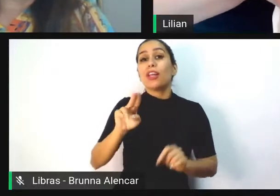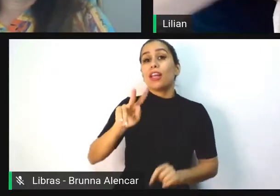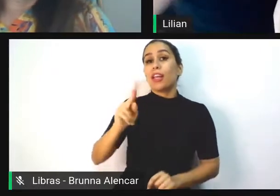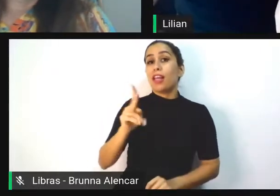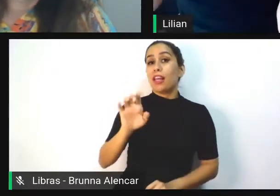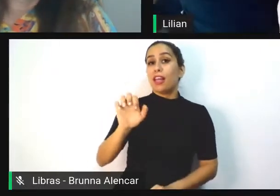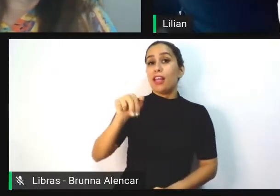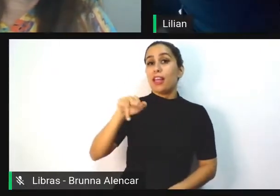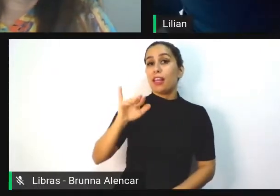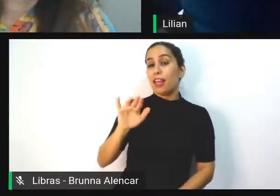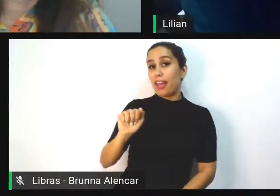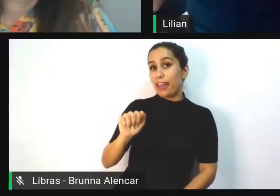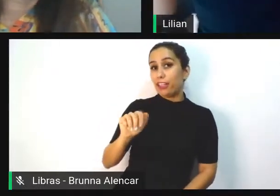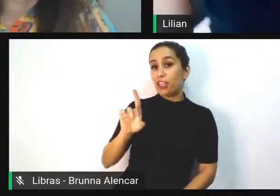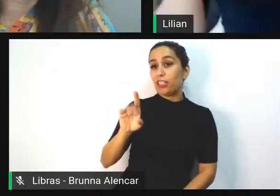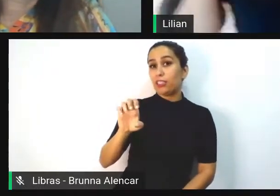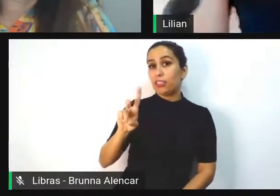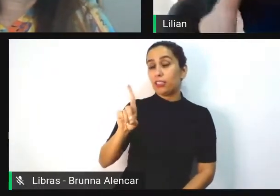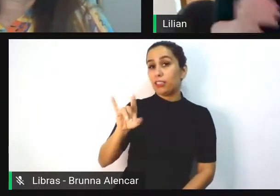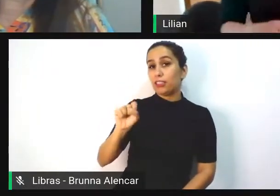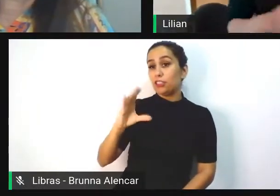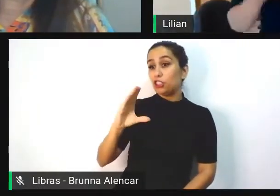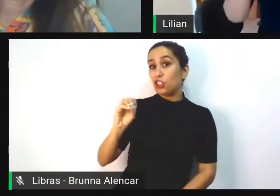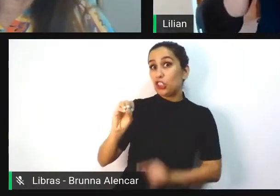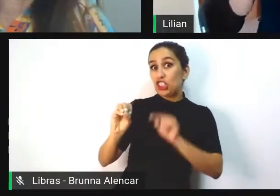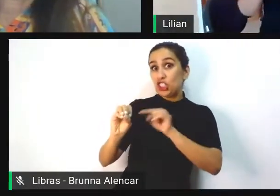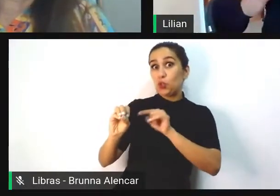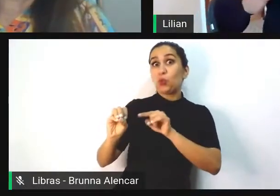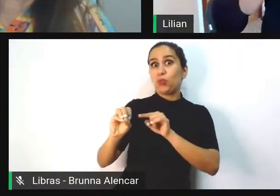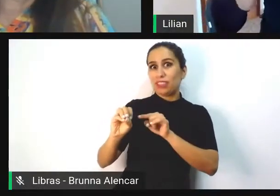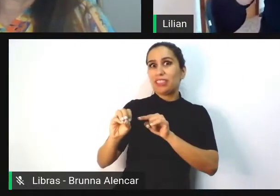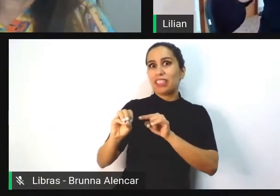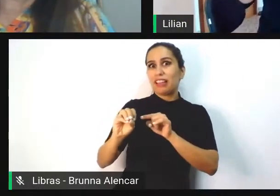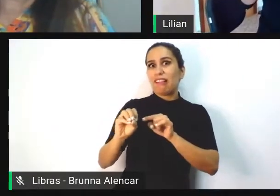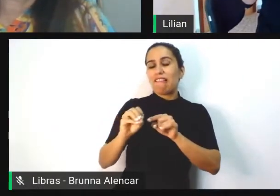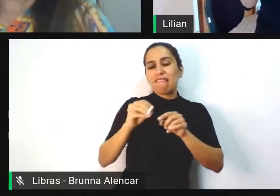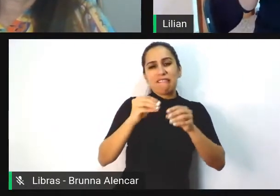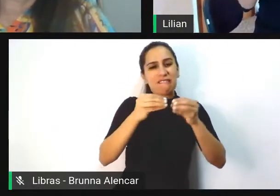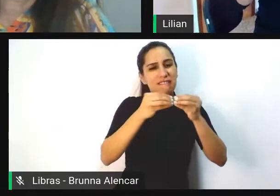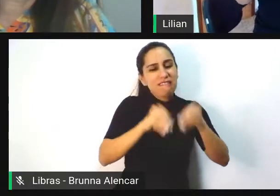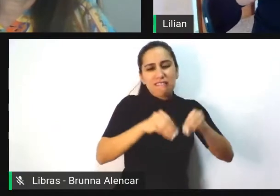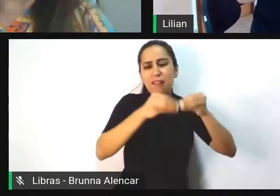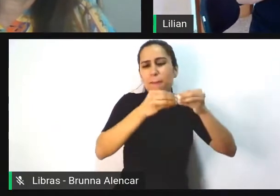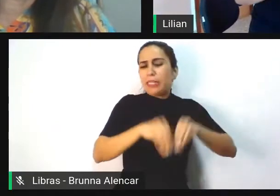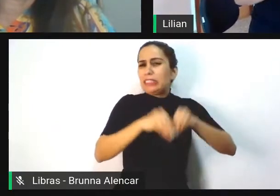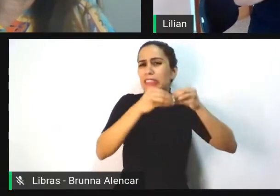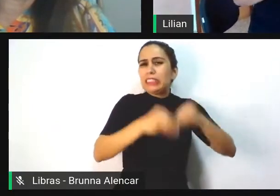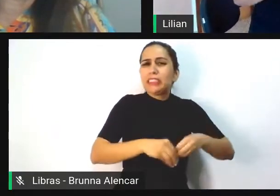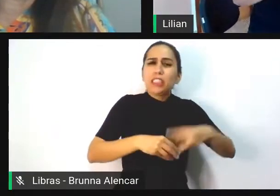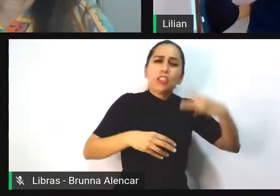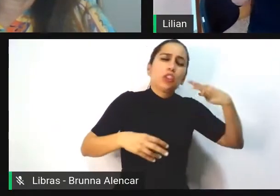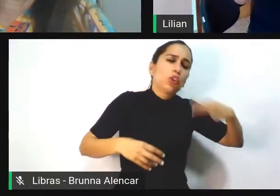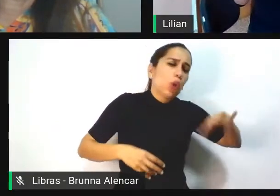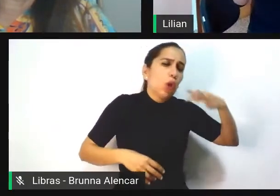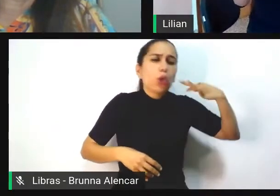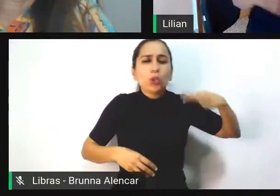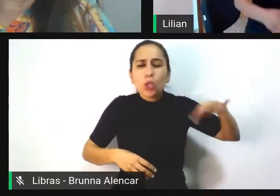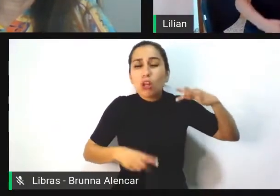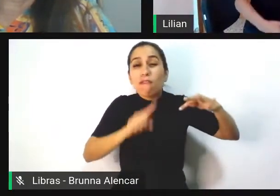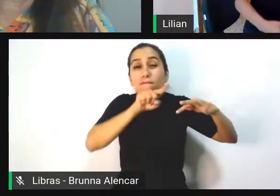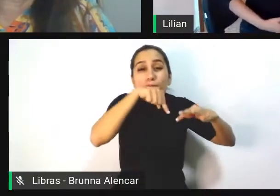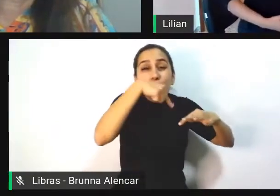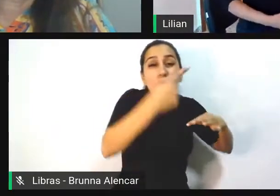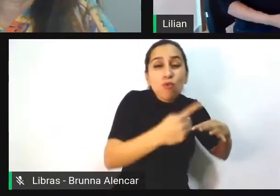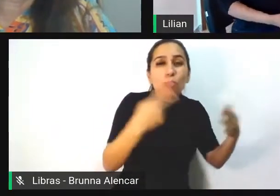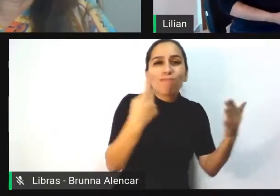disco. Então, por isso que é muito importante as pausas, levantar para a gente